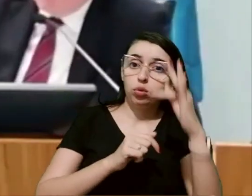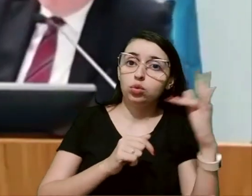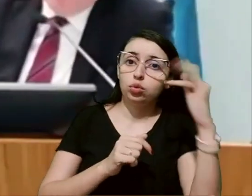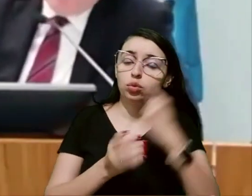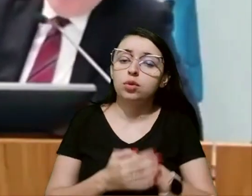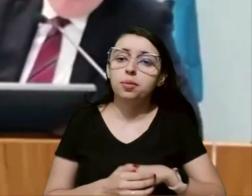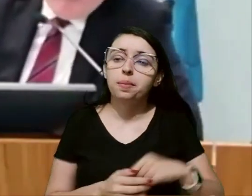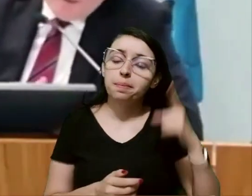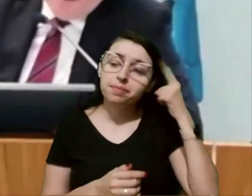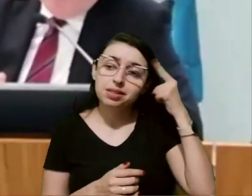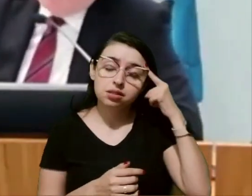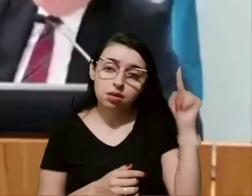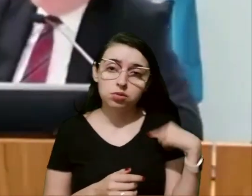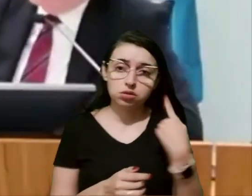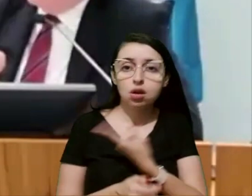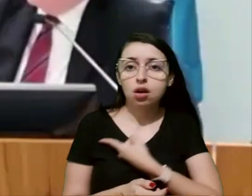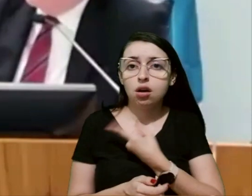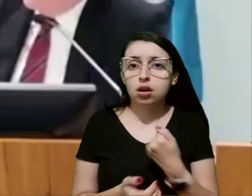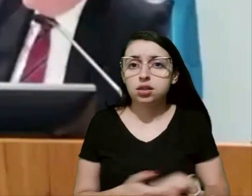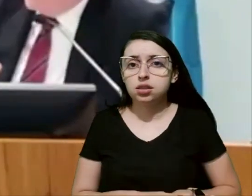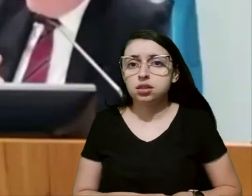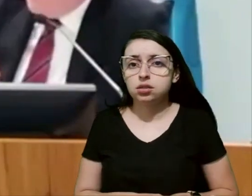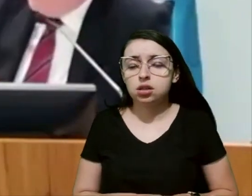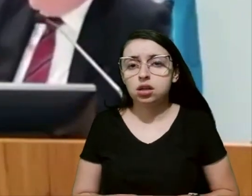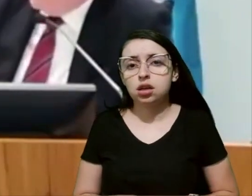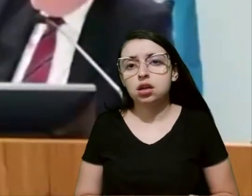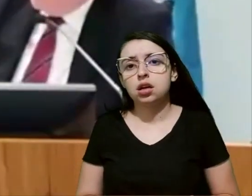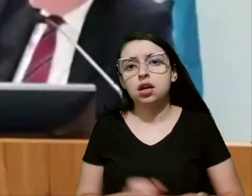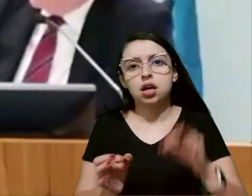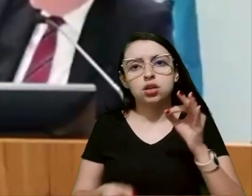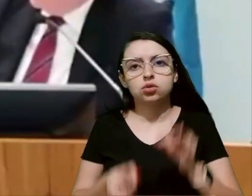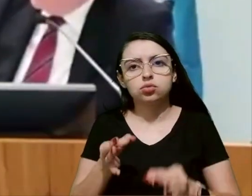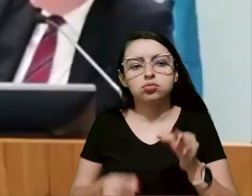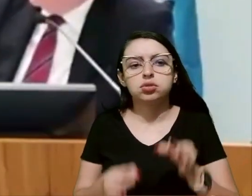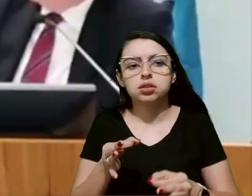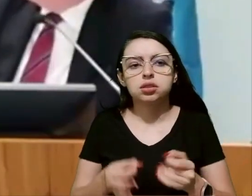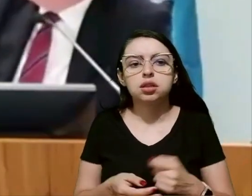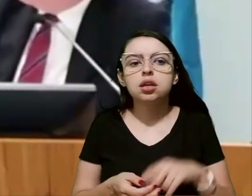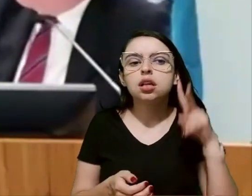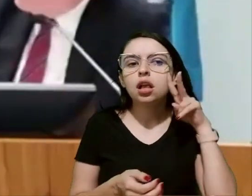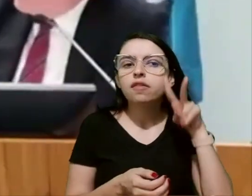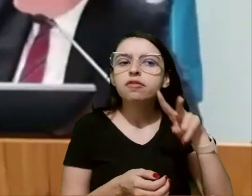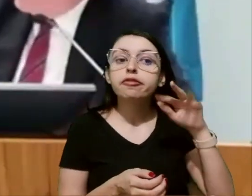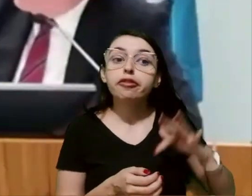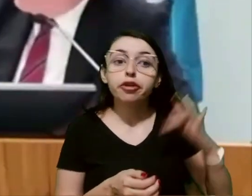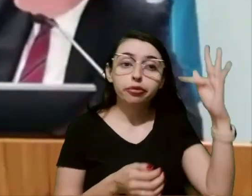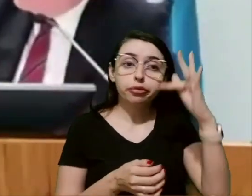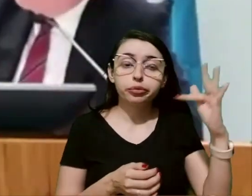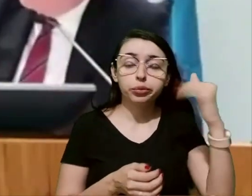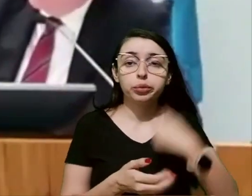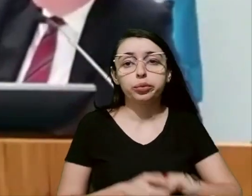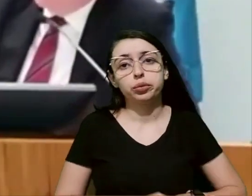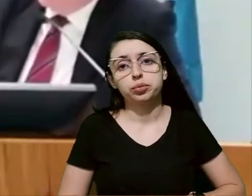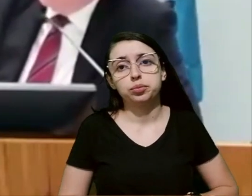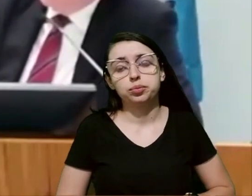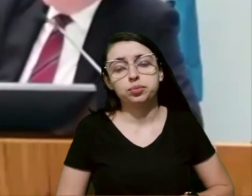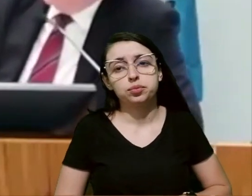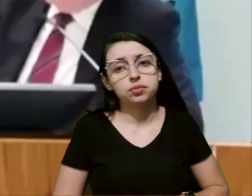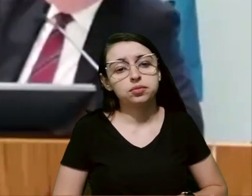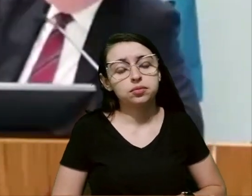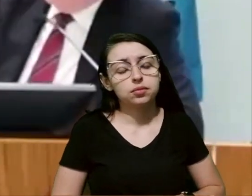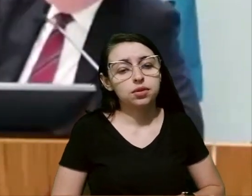porque pensamos nós, né, integrantes, que a justiça ela tem que ter uma certa previsibilidade, não pode